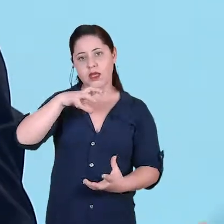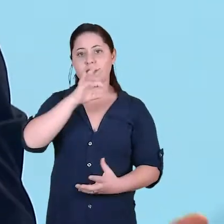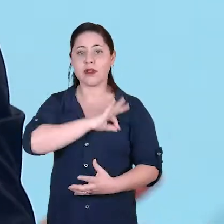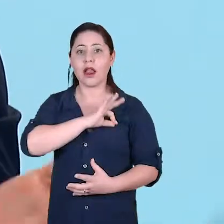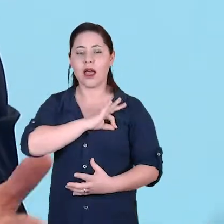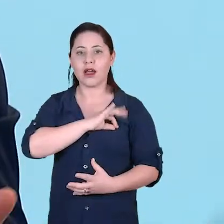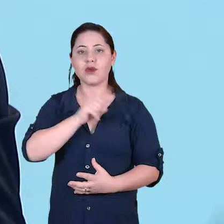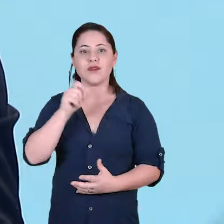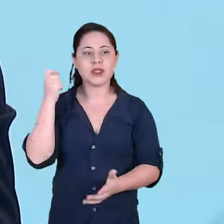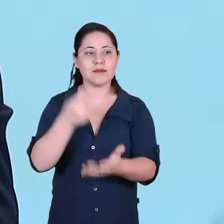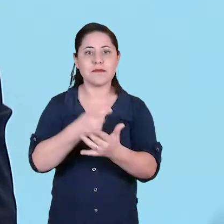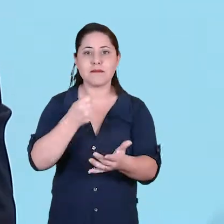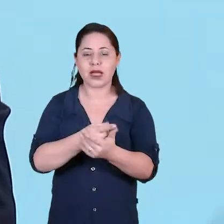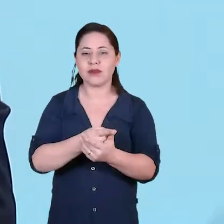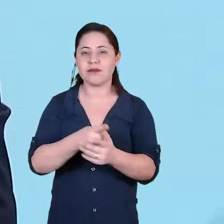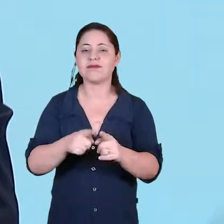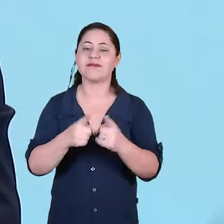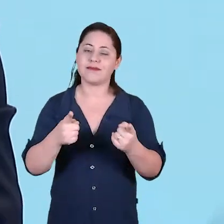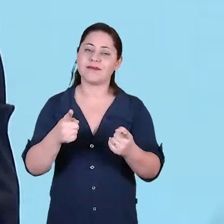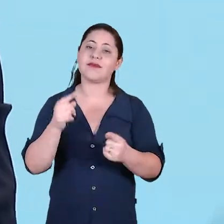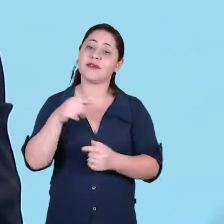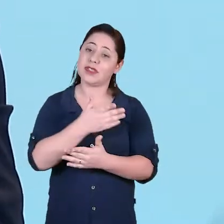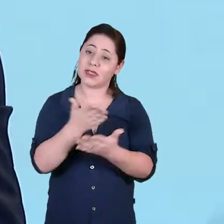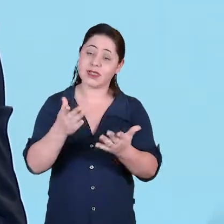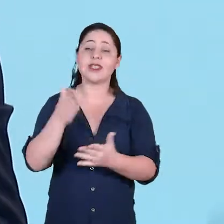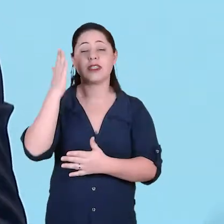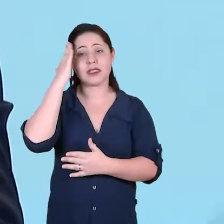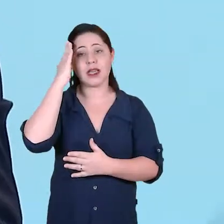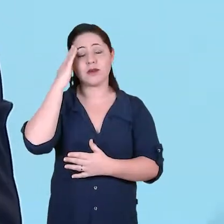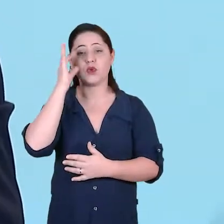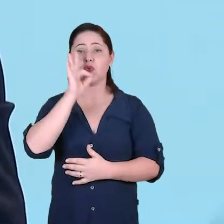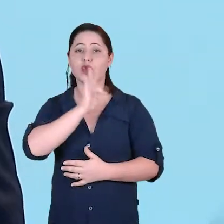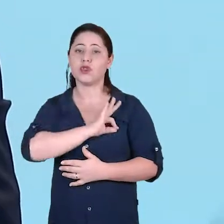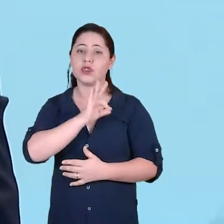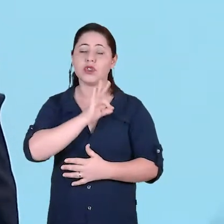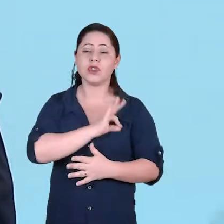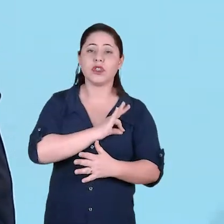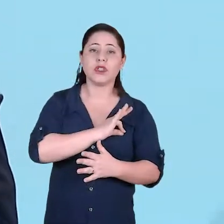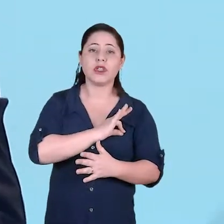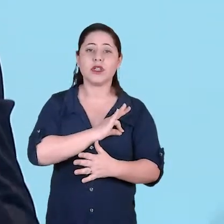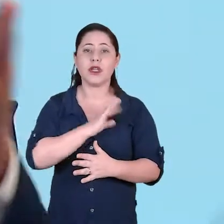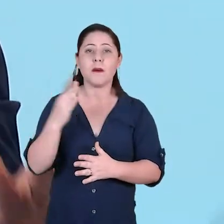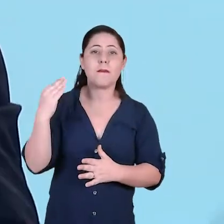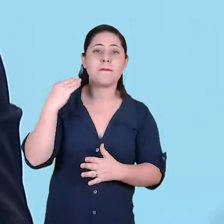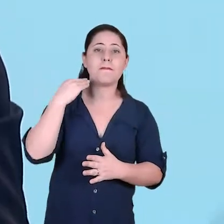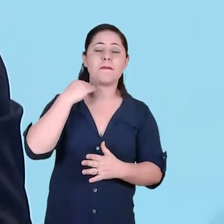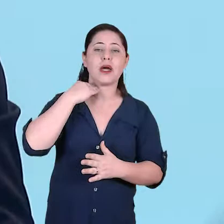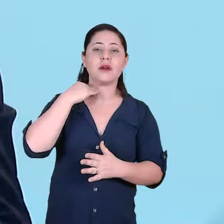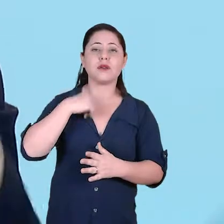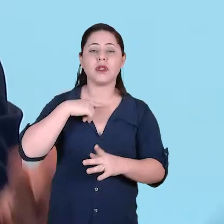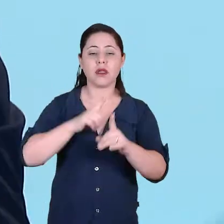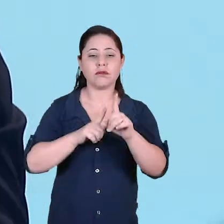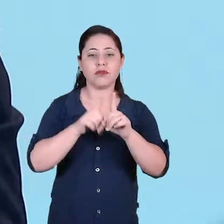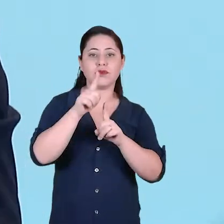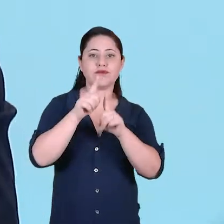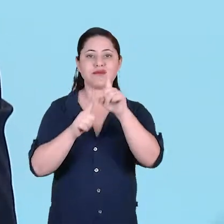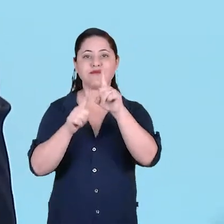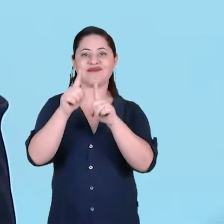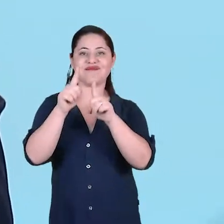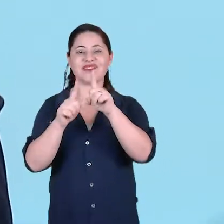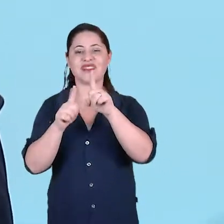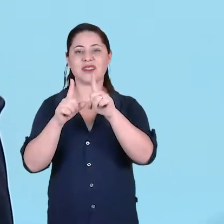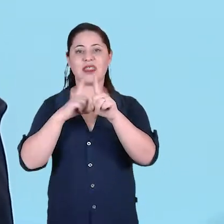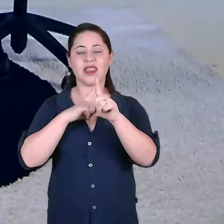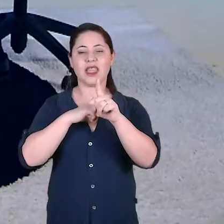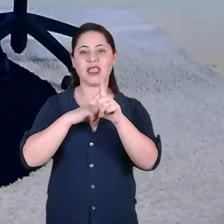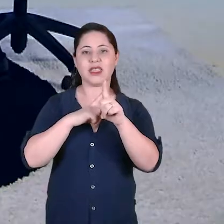contribuiu. E na verdade a gente sabe que esse dinheiro seria aplicado no mercado financeiro, que tem os seus altos e baixos, e